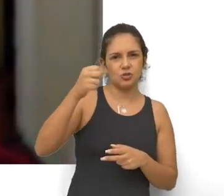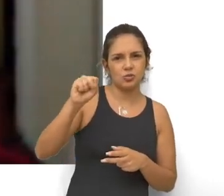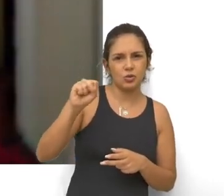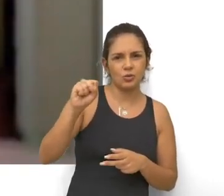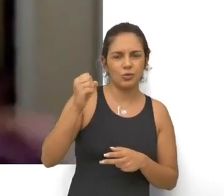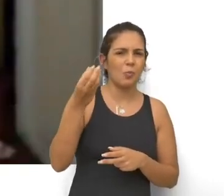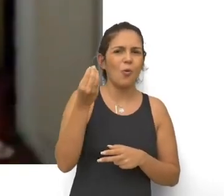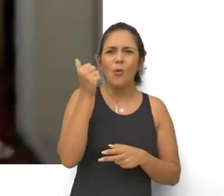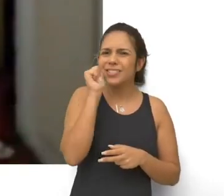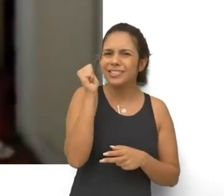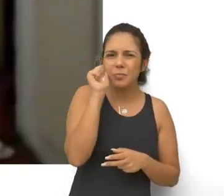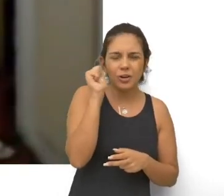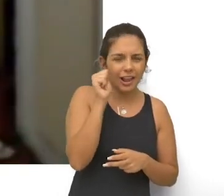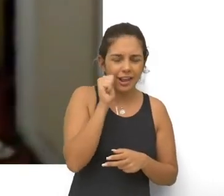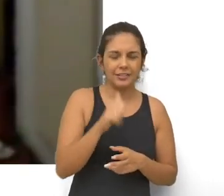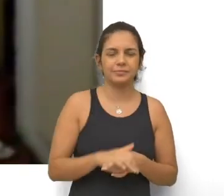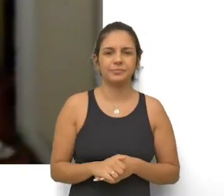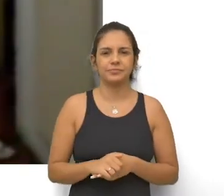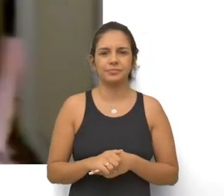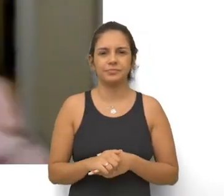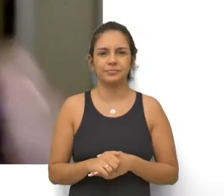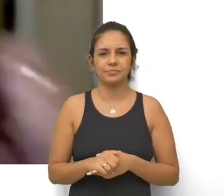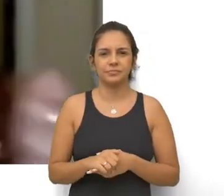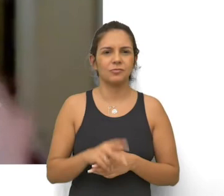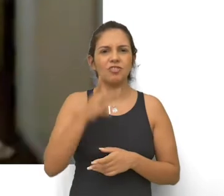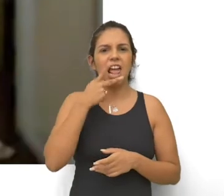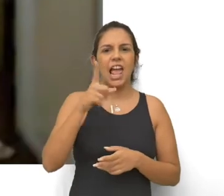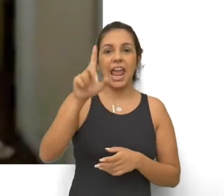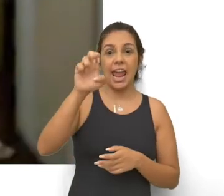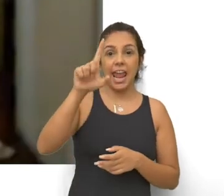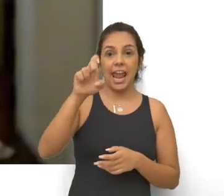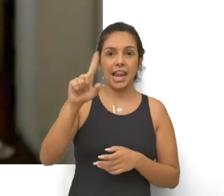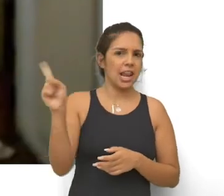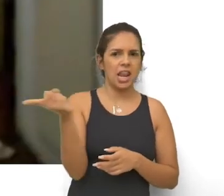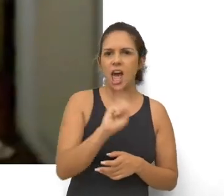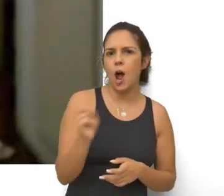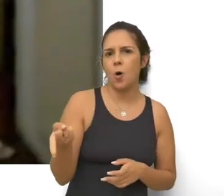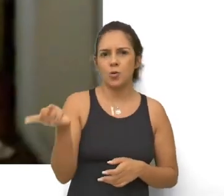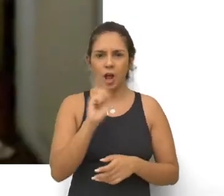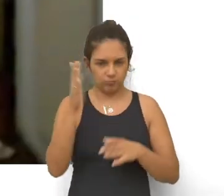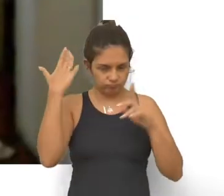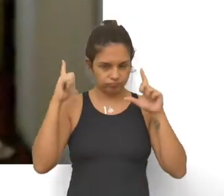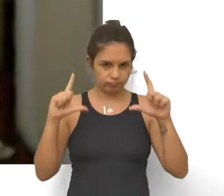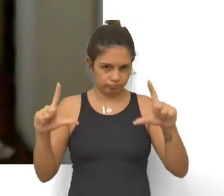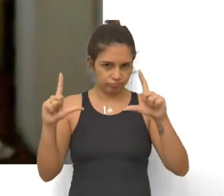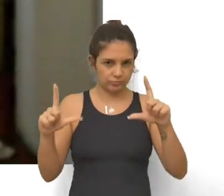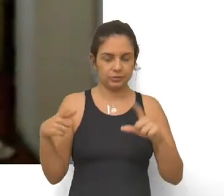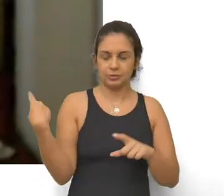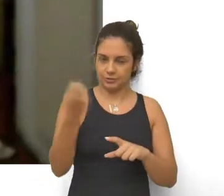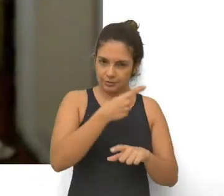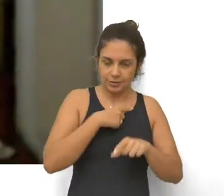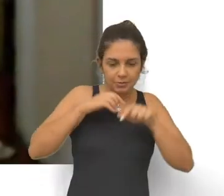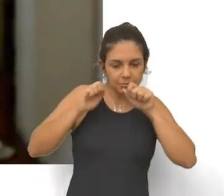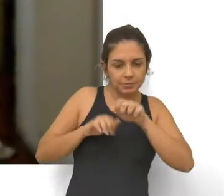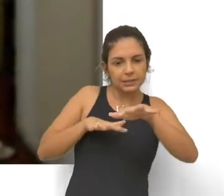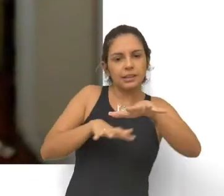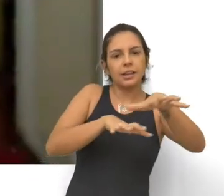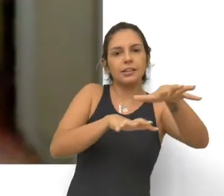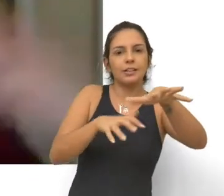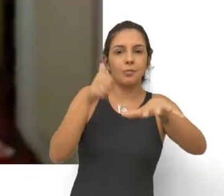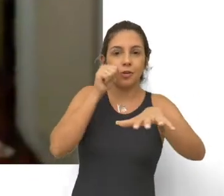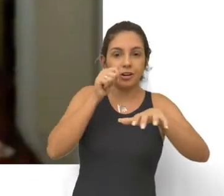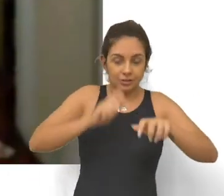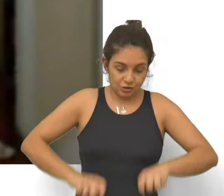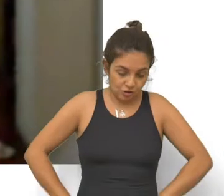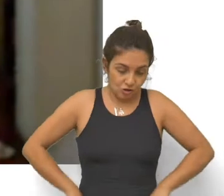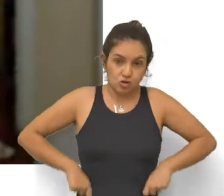18, muita meninada, não é? Ele não. E Na medida que a passeata ia engrossando, muitas